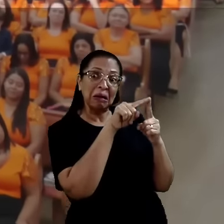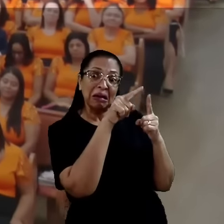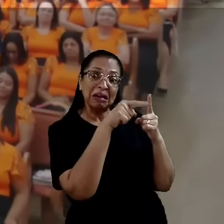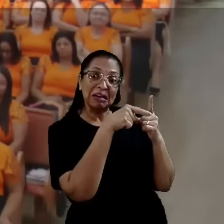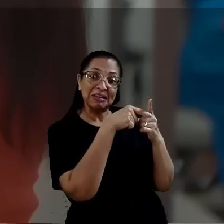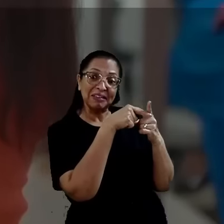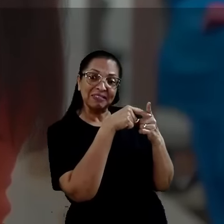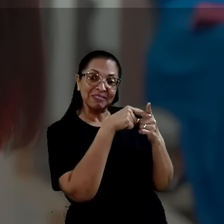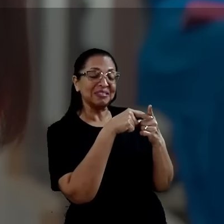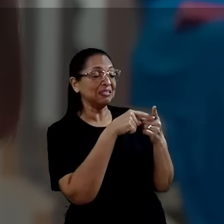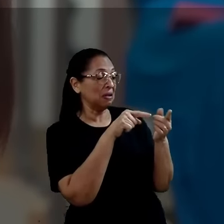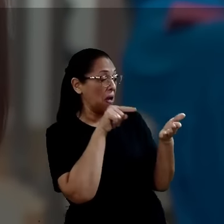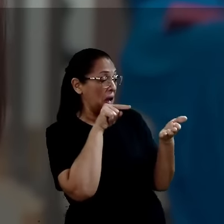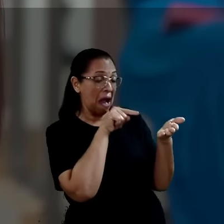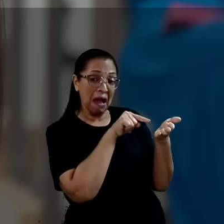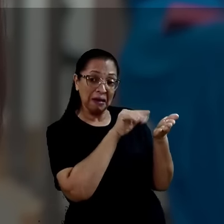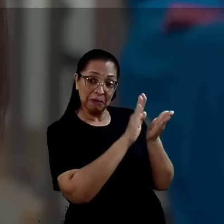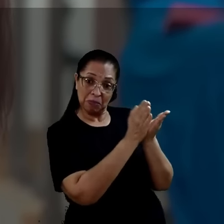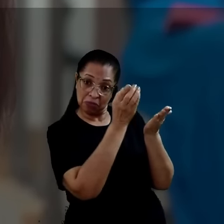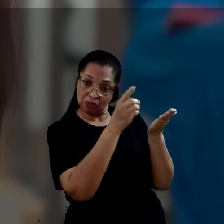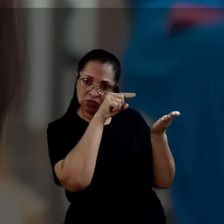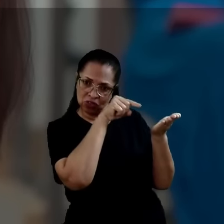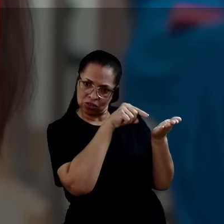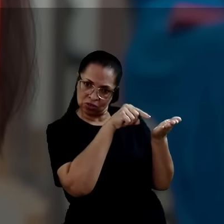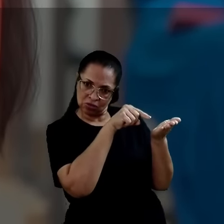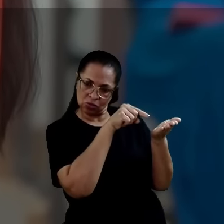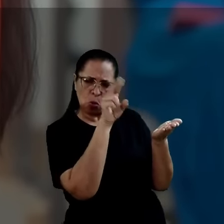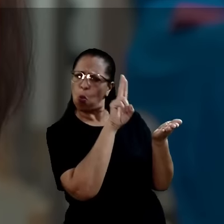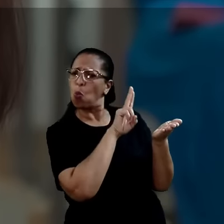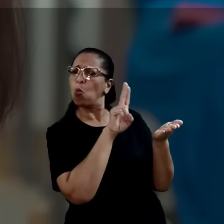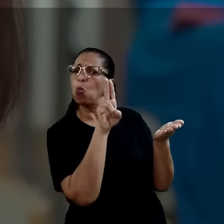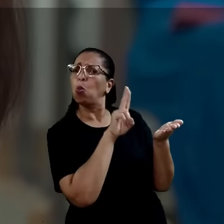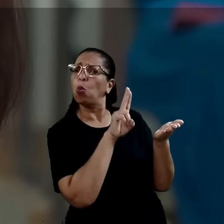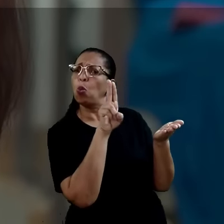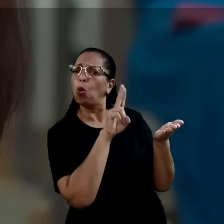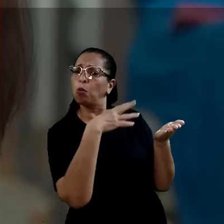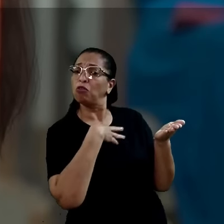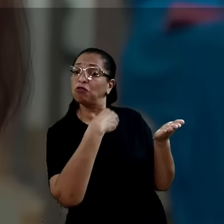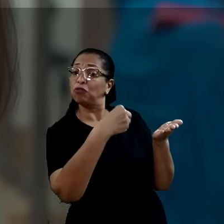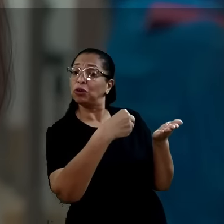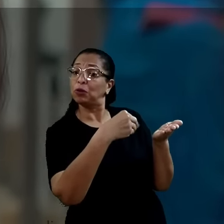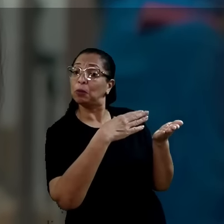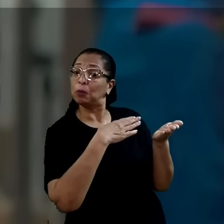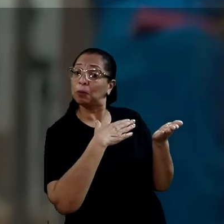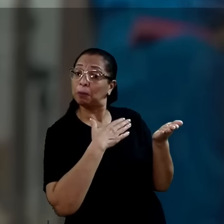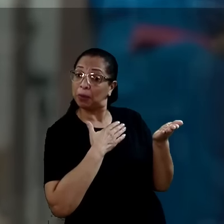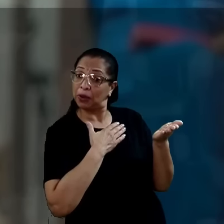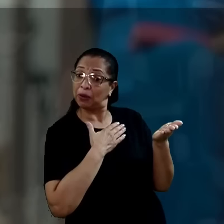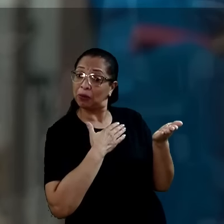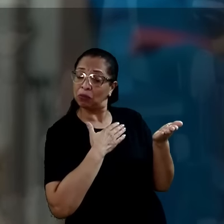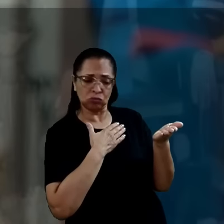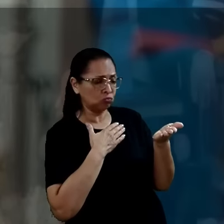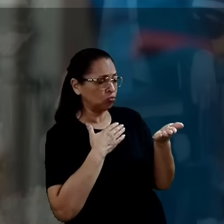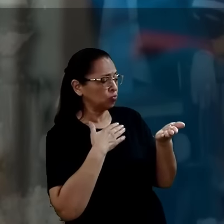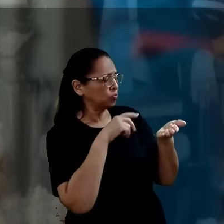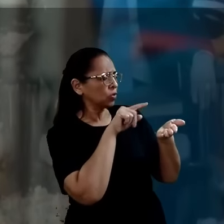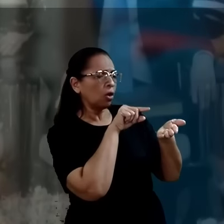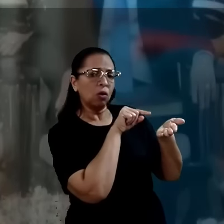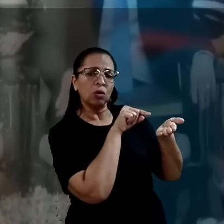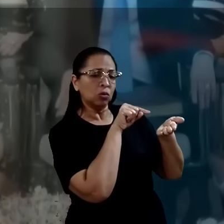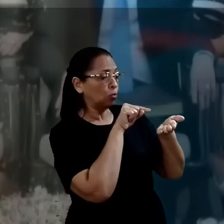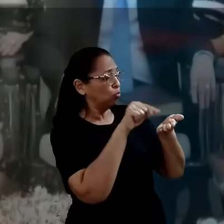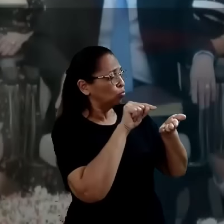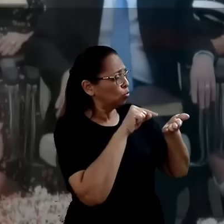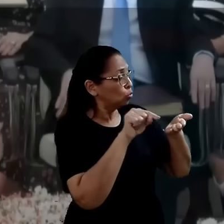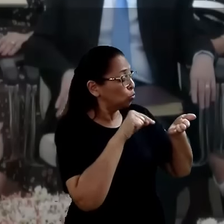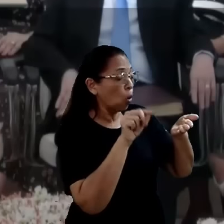está grifado na Bíblia um deles nasceu eu tinha 23 anos eu tinha 25 e eu falei